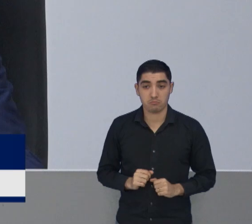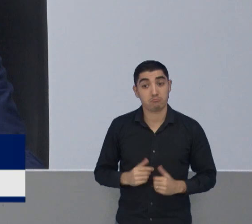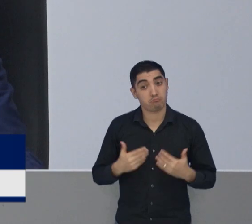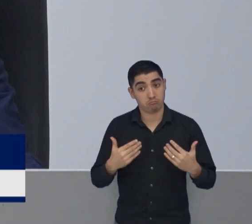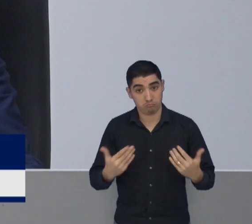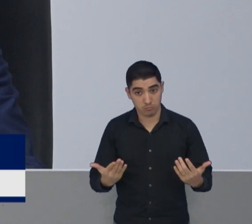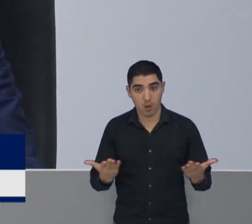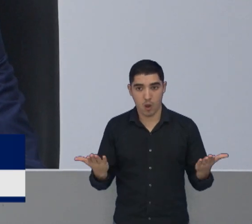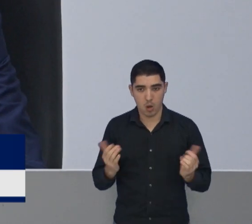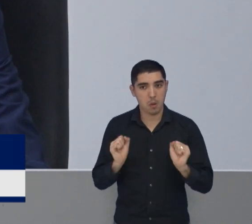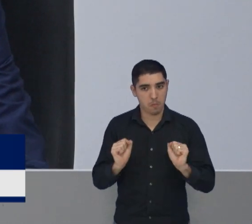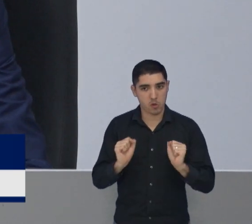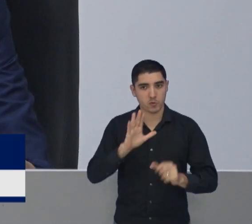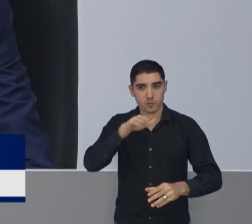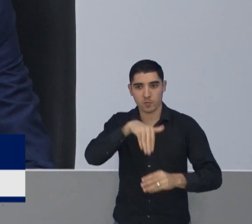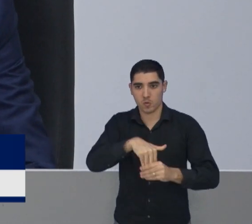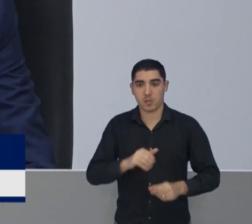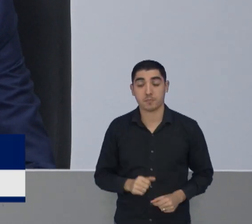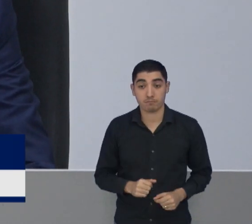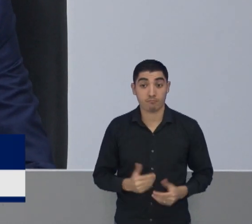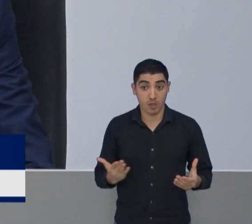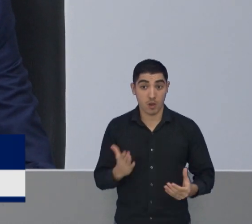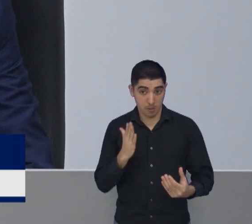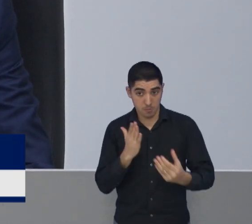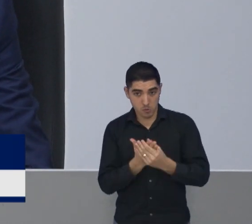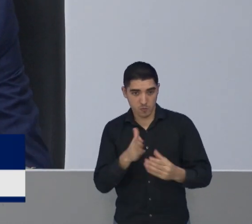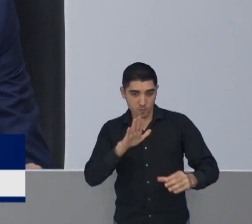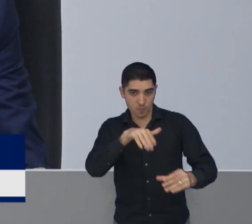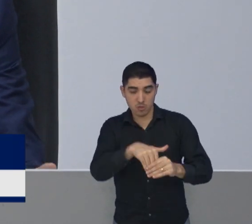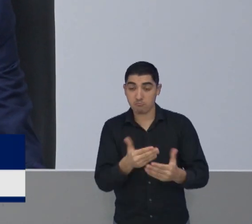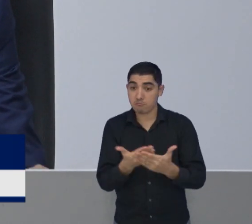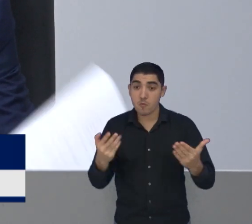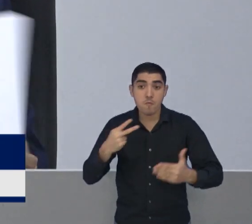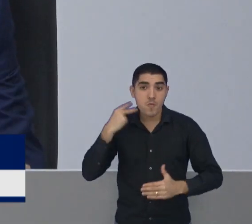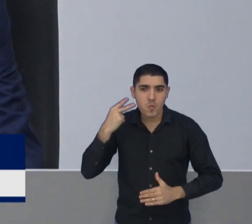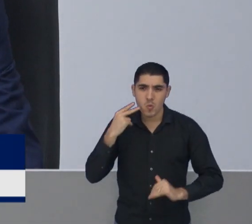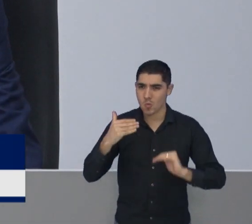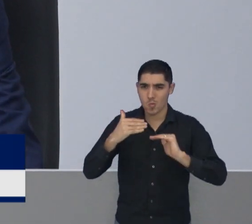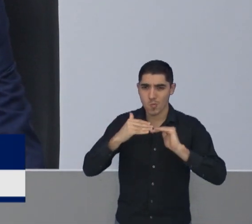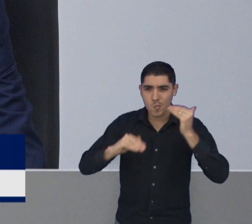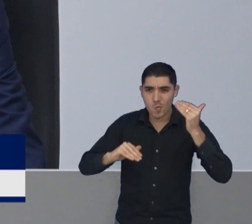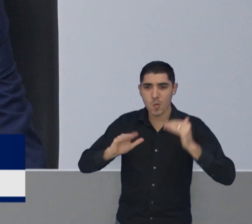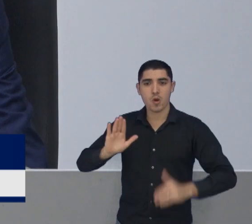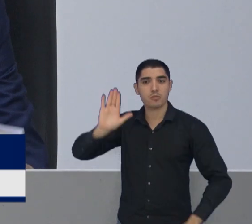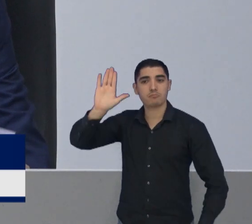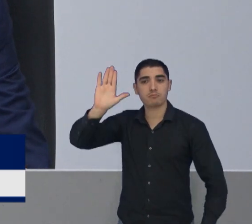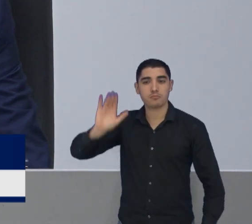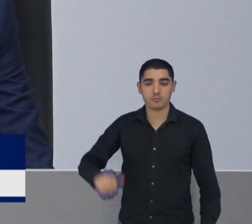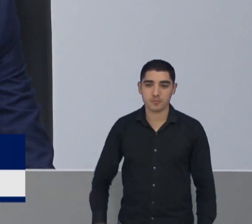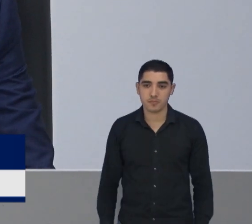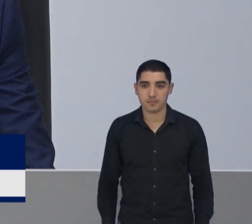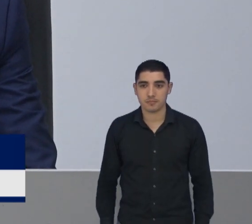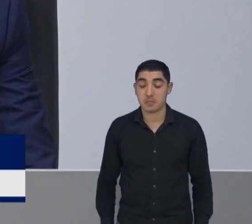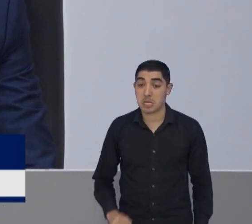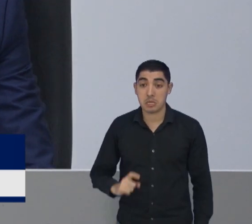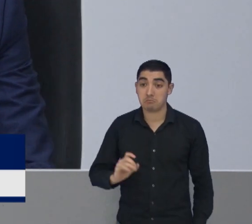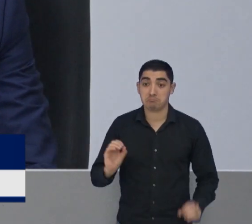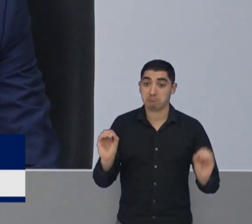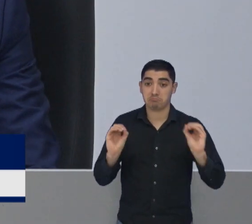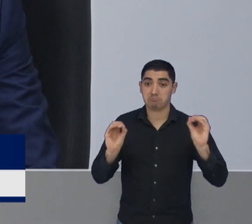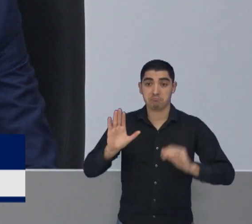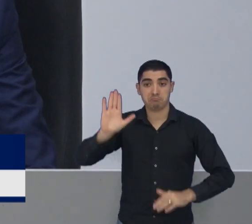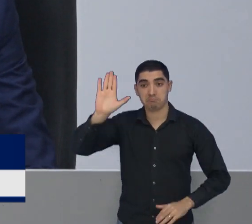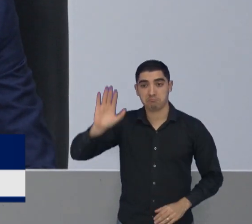condições de votação. Em votação, o processo. Vereadores favoráveis permaneçam como estão, os contrários se manifestem. Nenhum